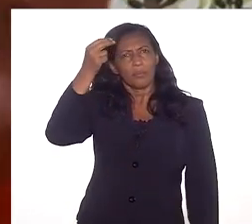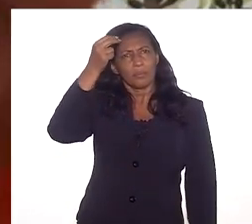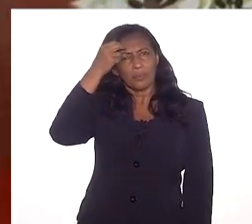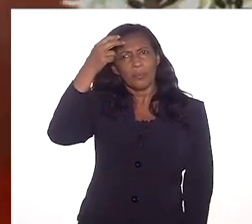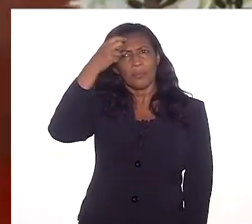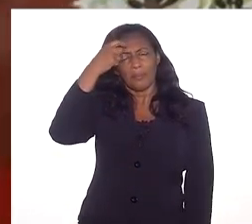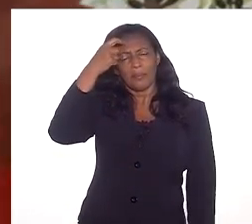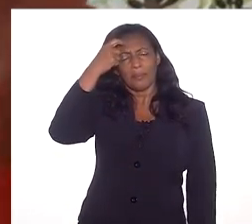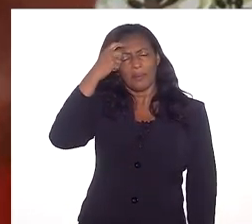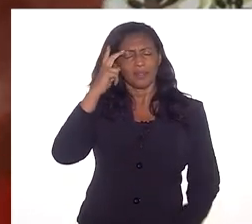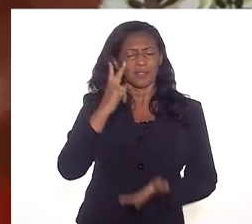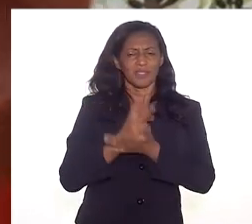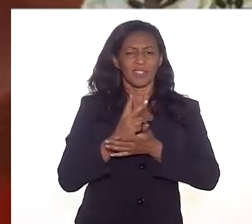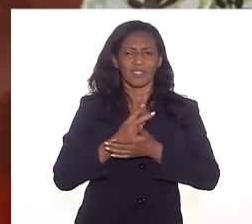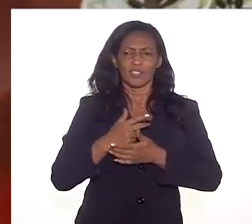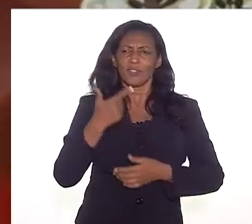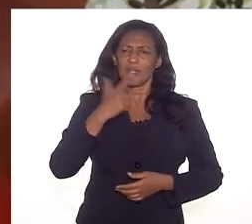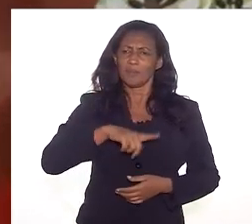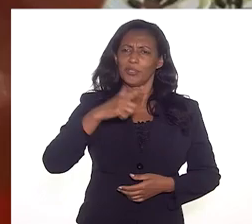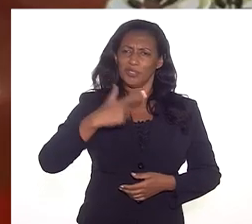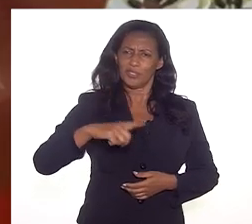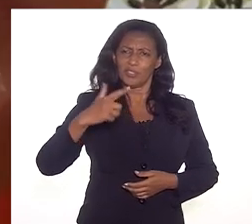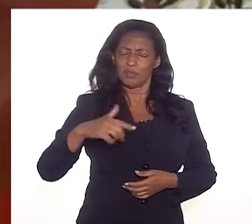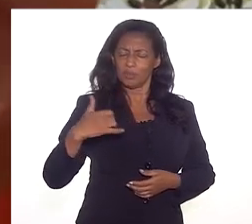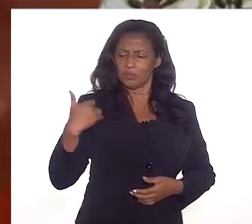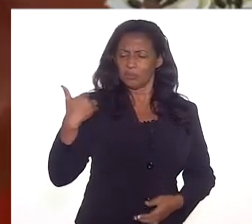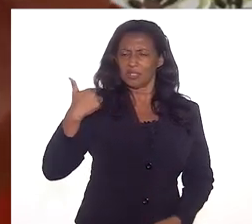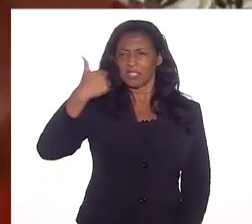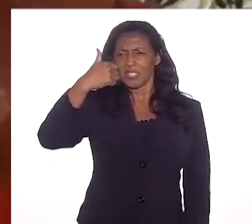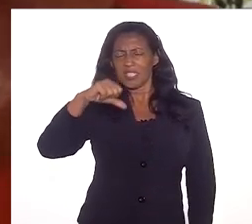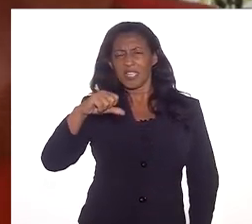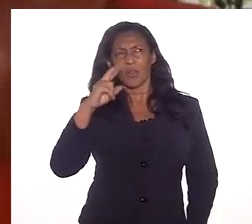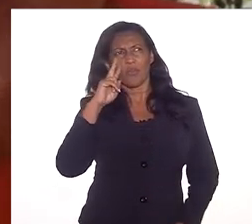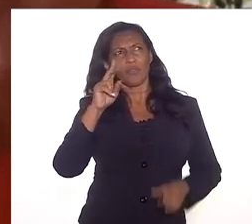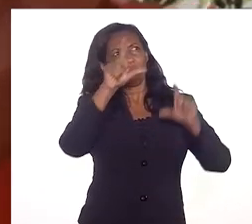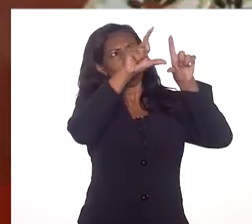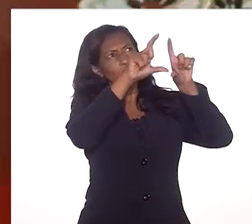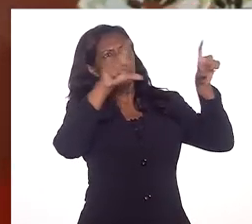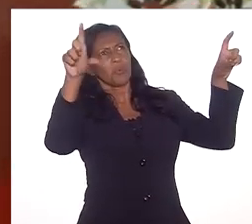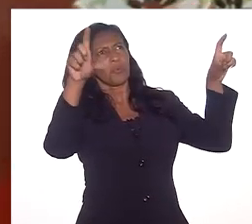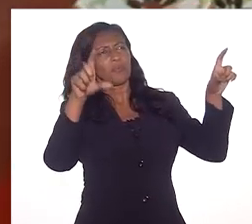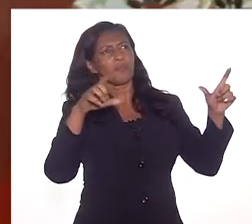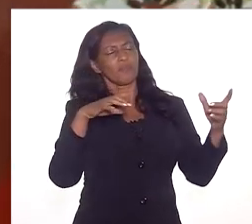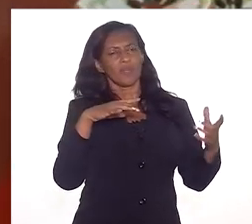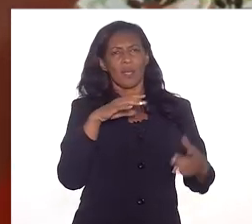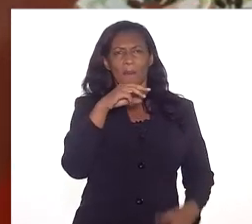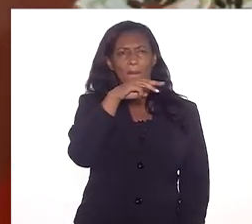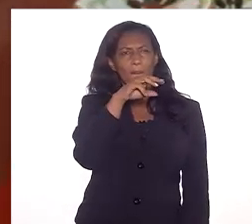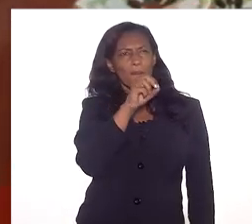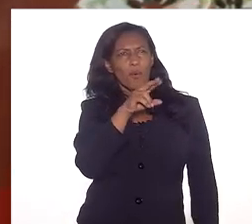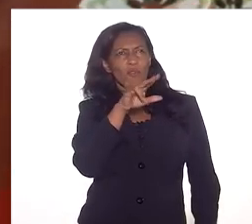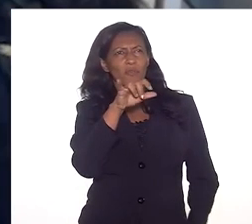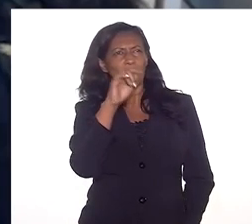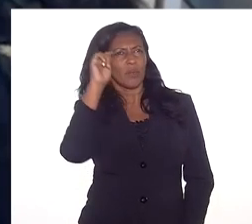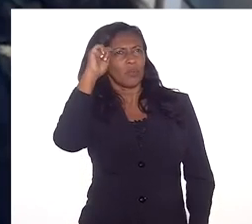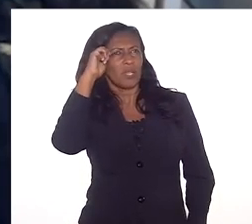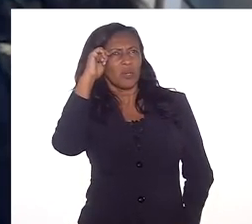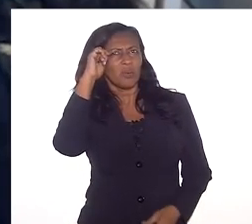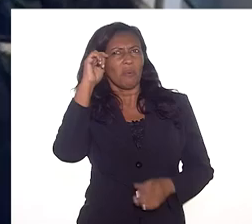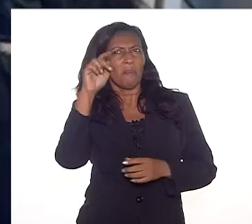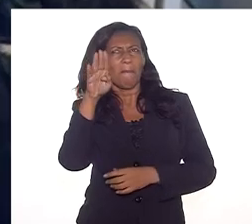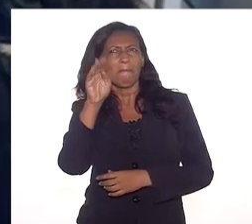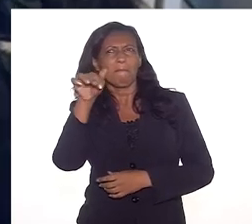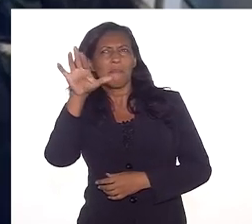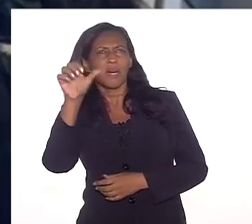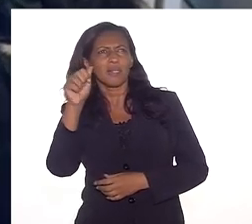isso e a gente vai refletindo. E com 19 anos, eu olhei aquela faixa Movimento Negro Bota Banca.